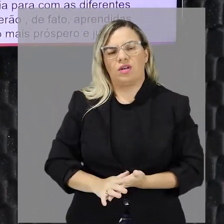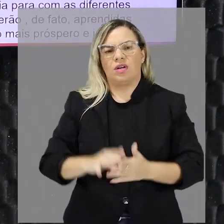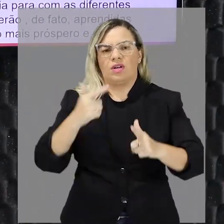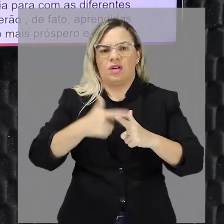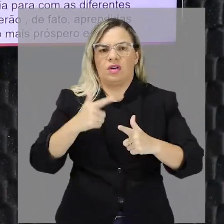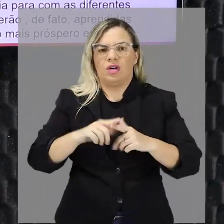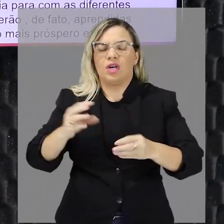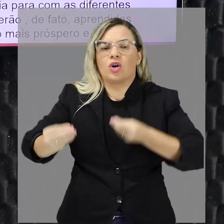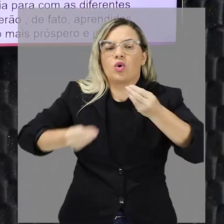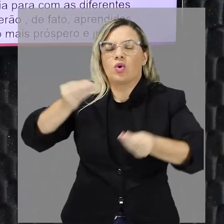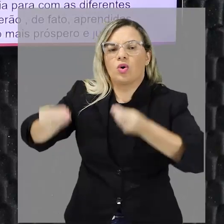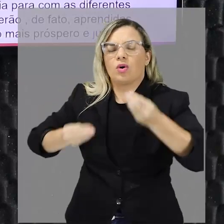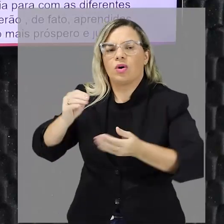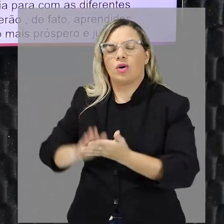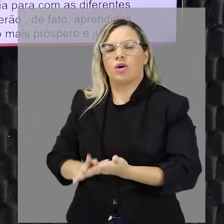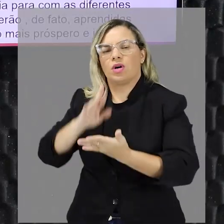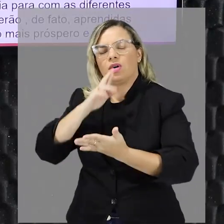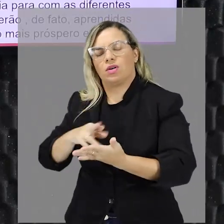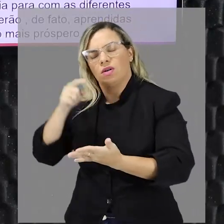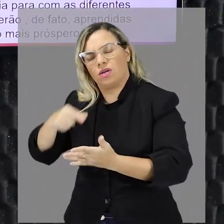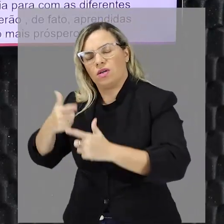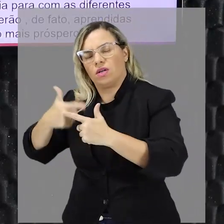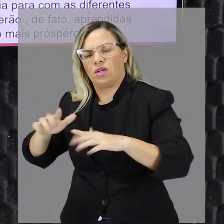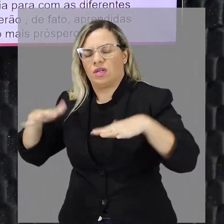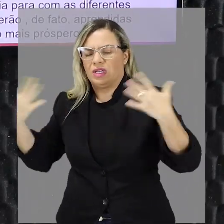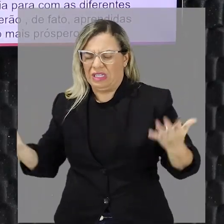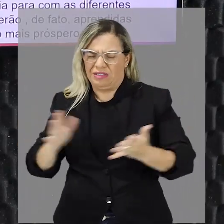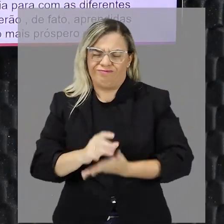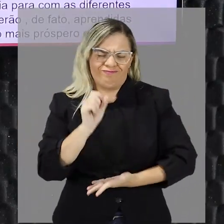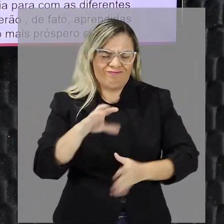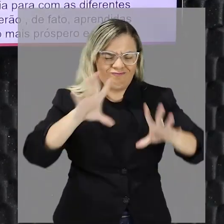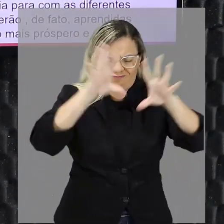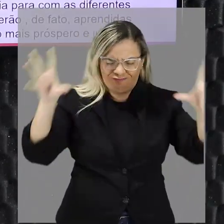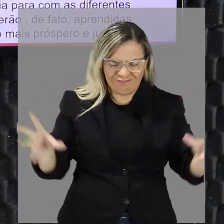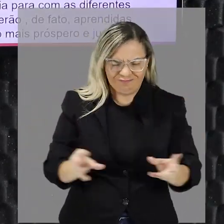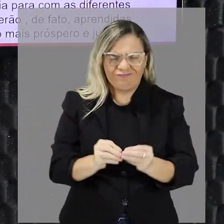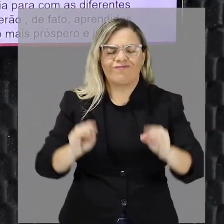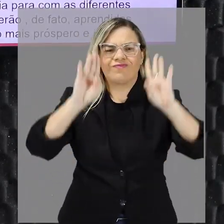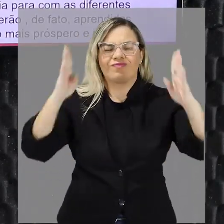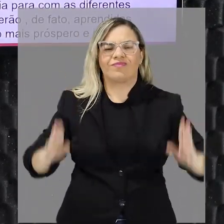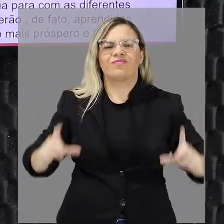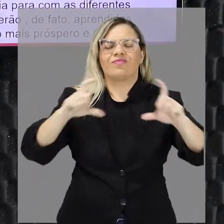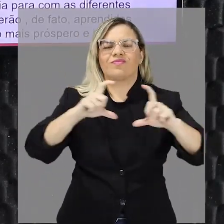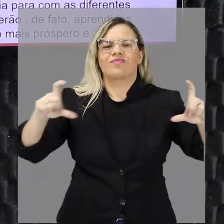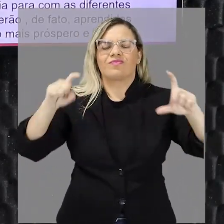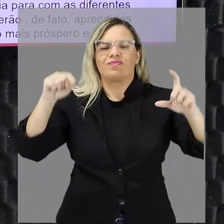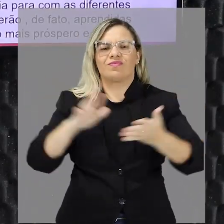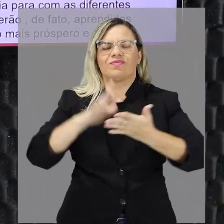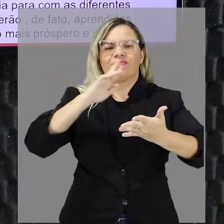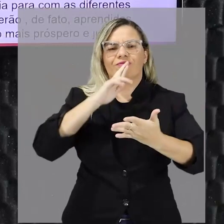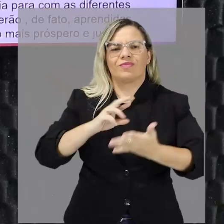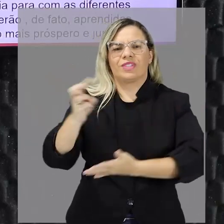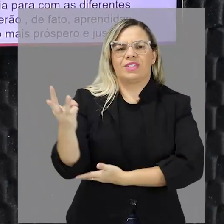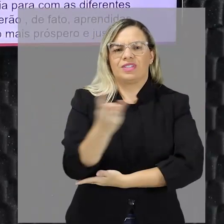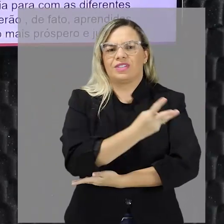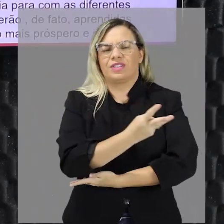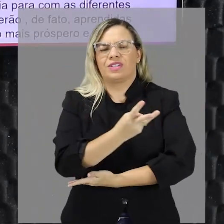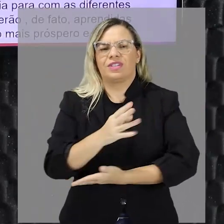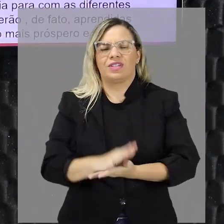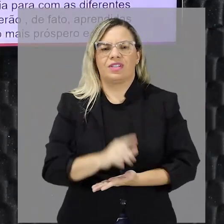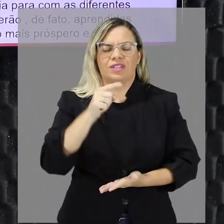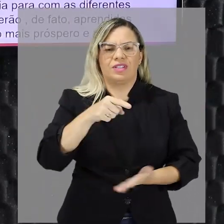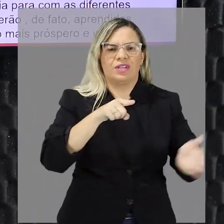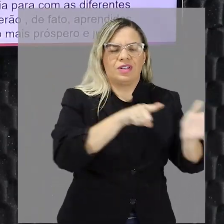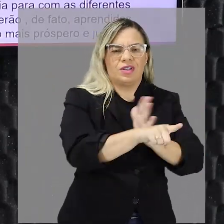problema? Será que o Guilherme contemplou isso na conclusão dele? Vamos analisar e ver se ele responde essas três perguntas: o